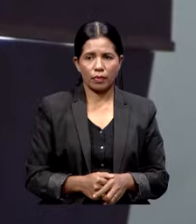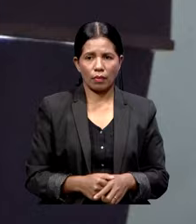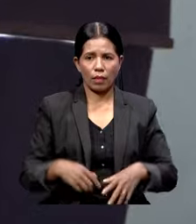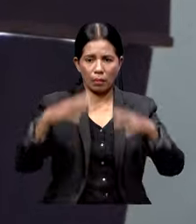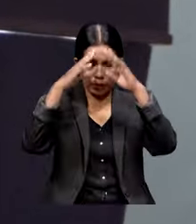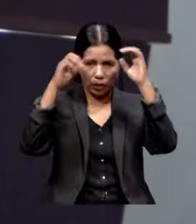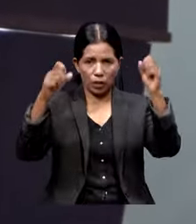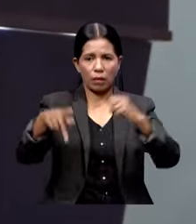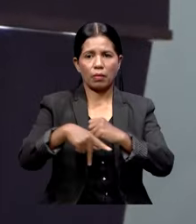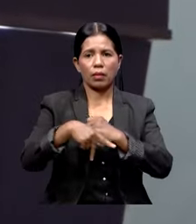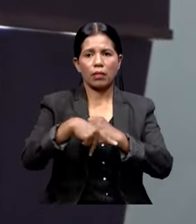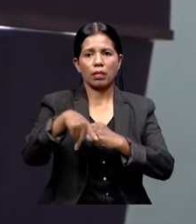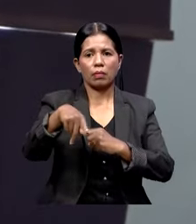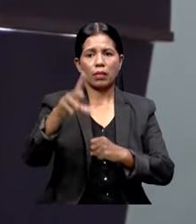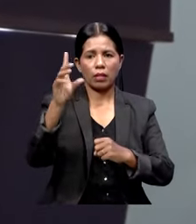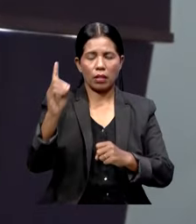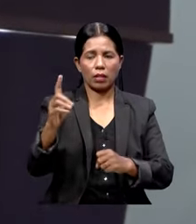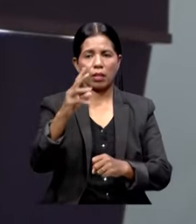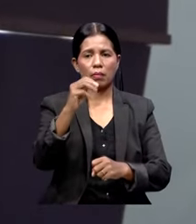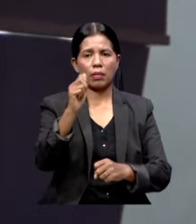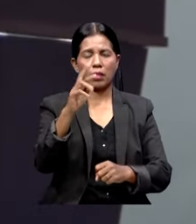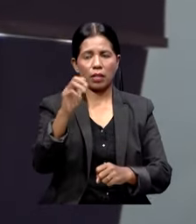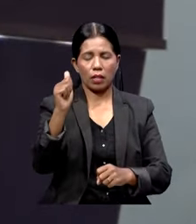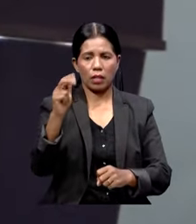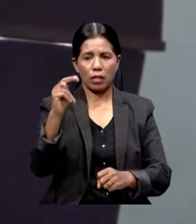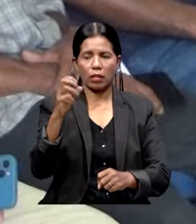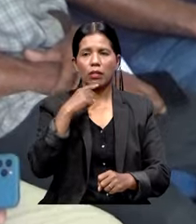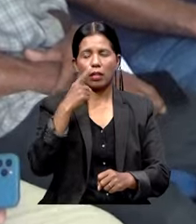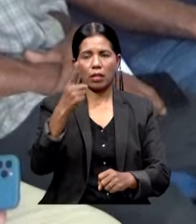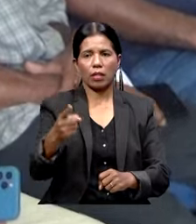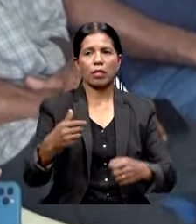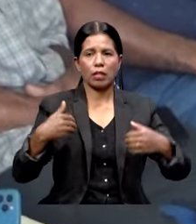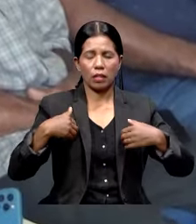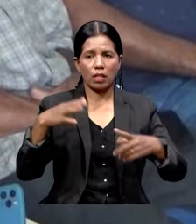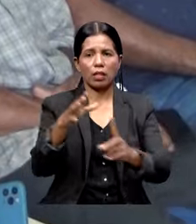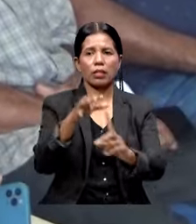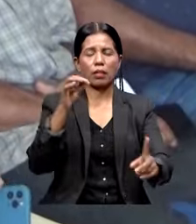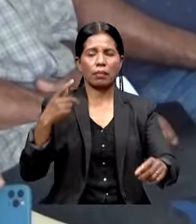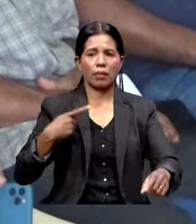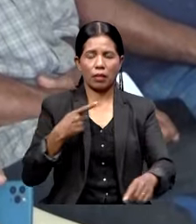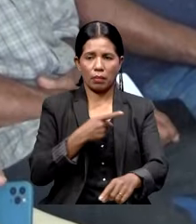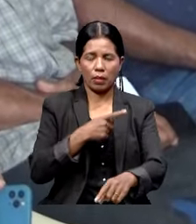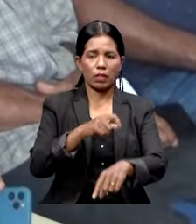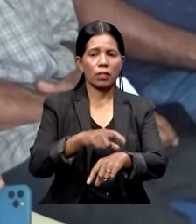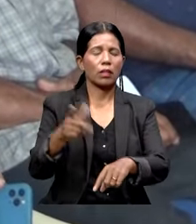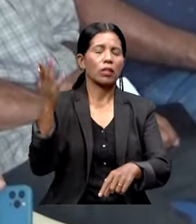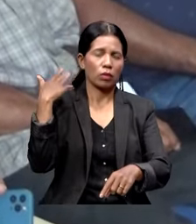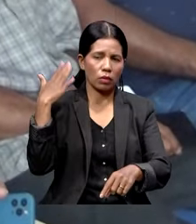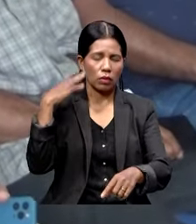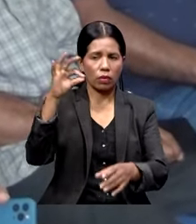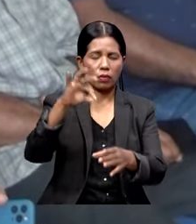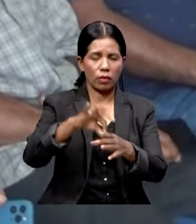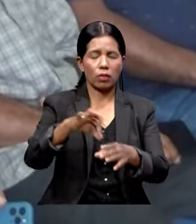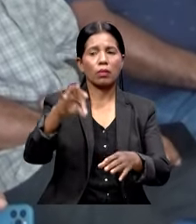Presidente do Partido Democrático Mariano Assanami Sabino hatou questão, né? Tamba iha eleição parlamentar Sira Nebeli Ona, votos